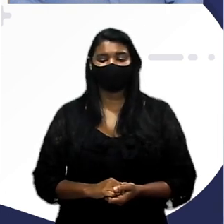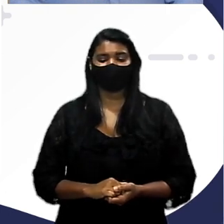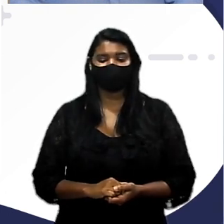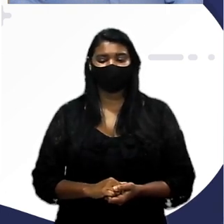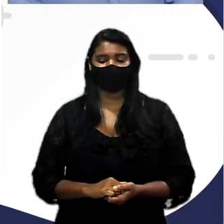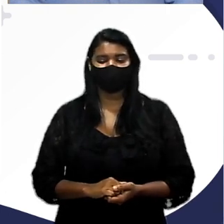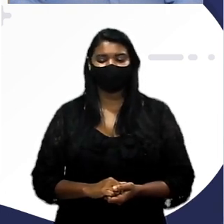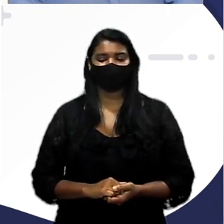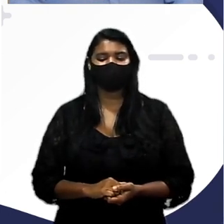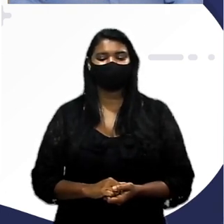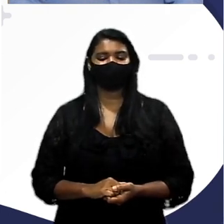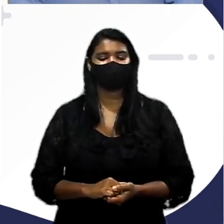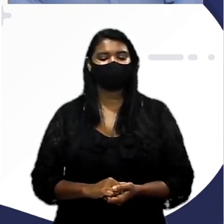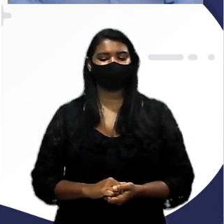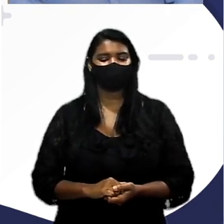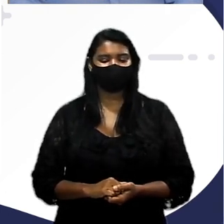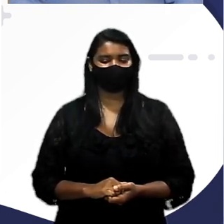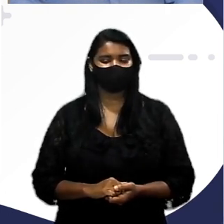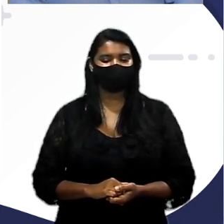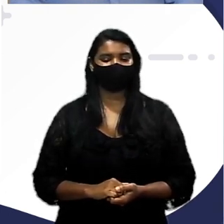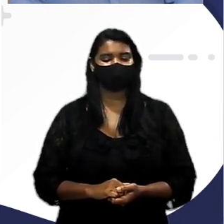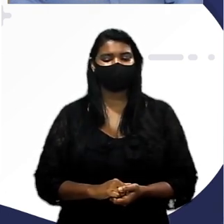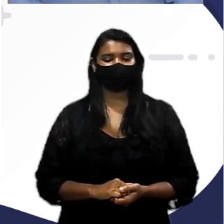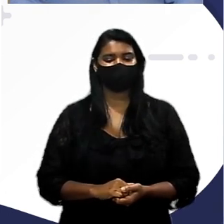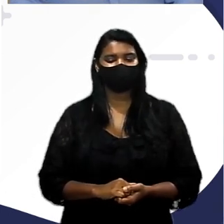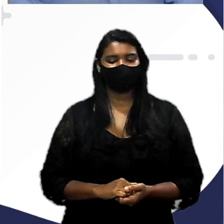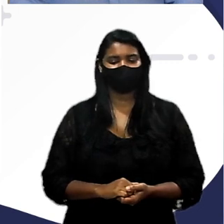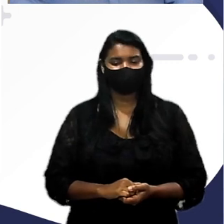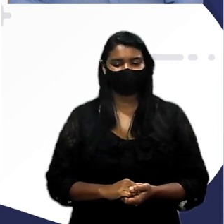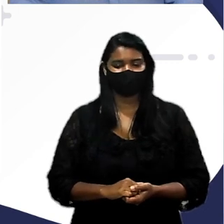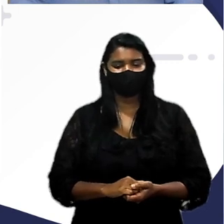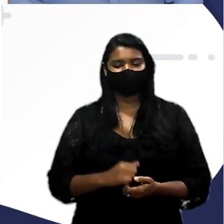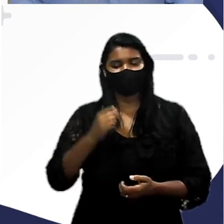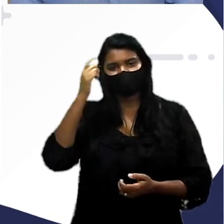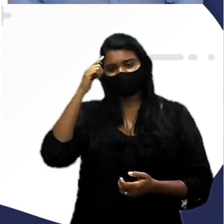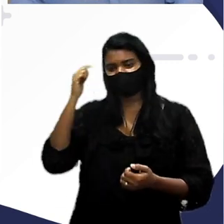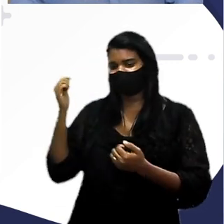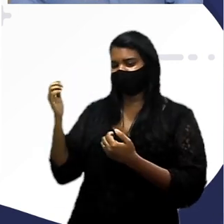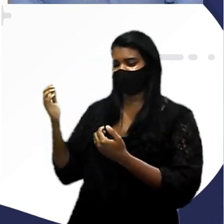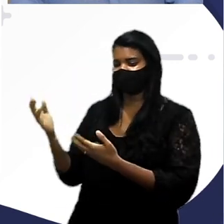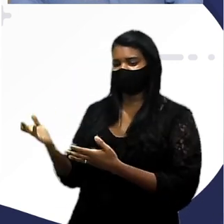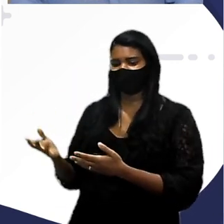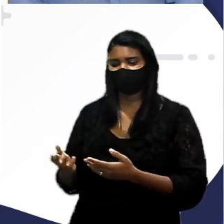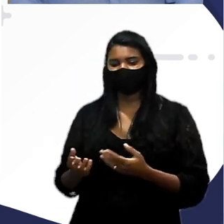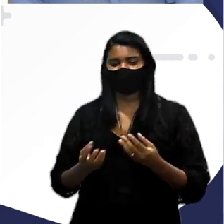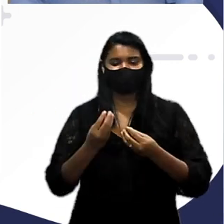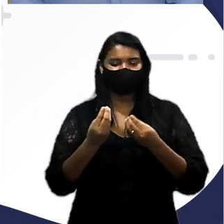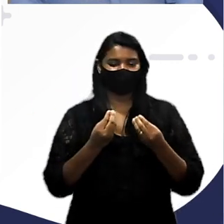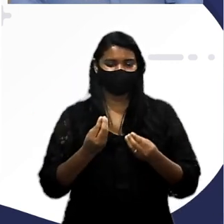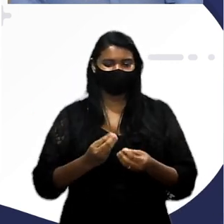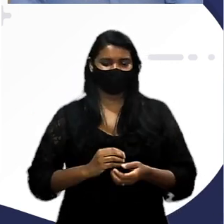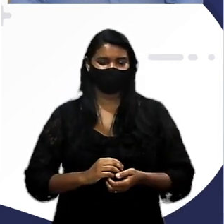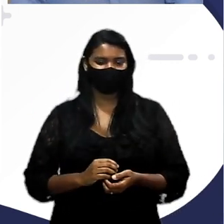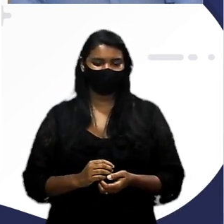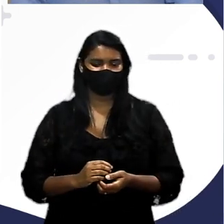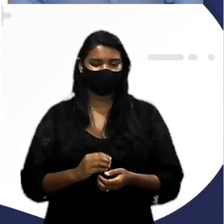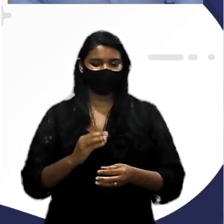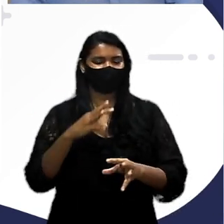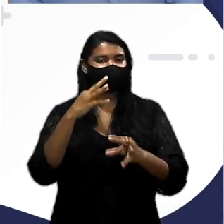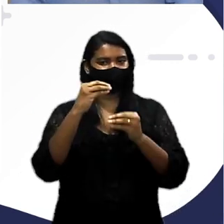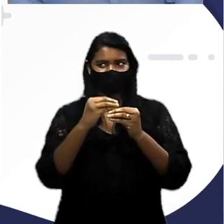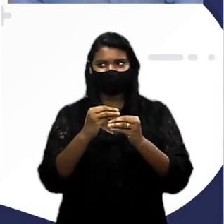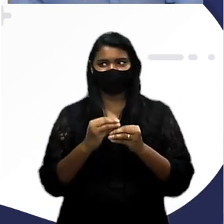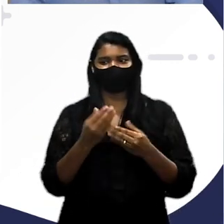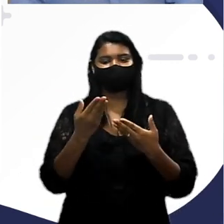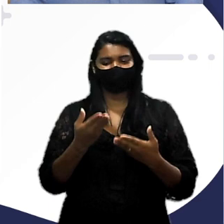Vou mostrar a resposta, vou me antecipar. Olha lá. Como é que isso foi construído? Se você